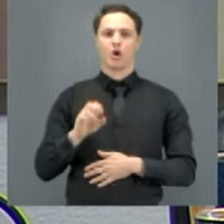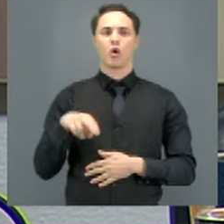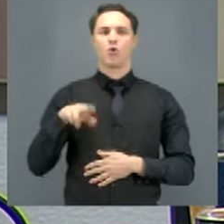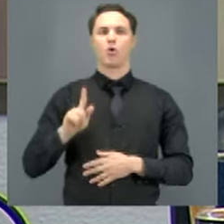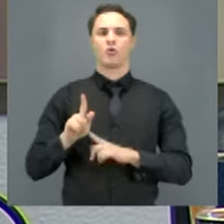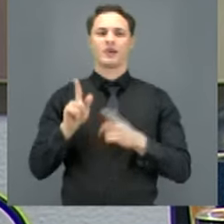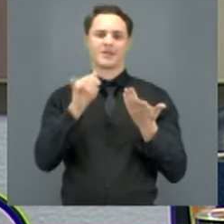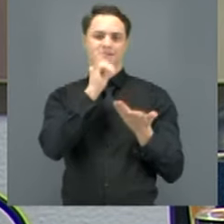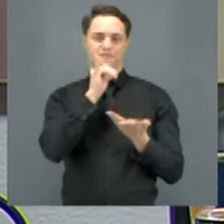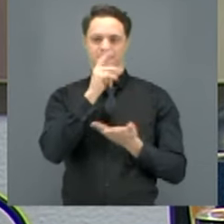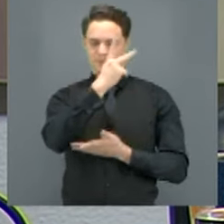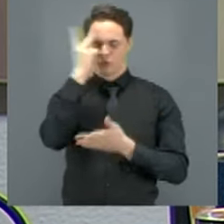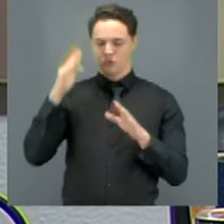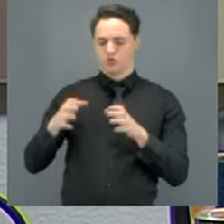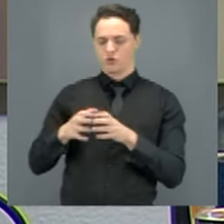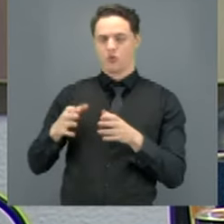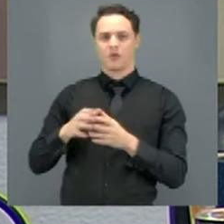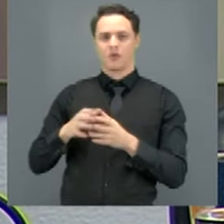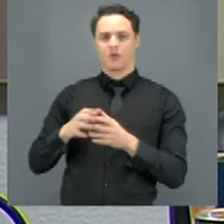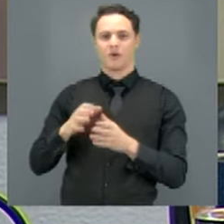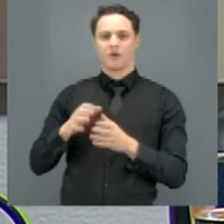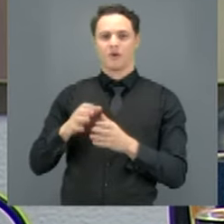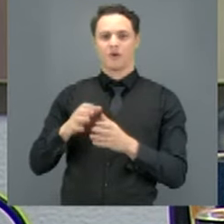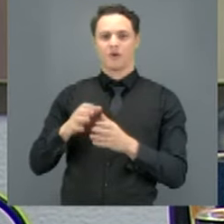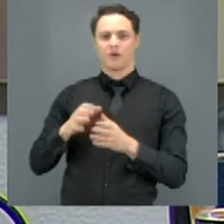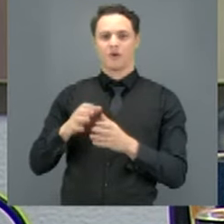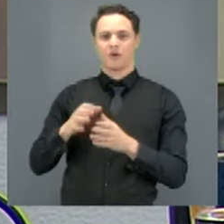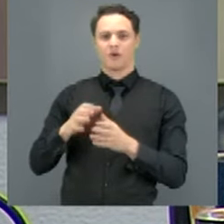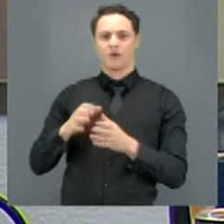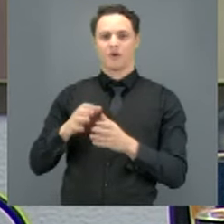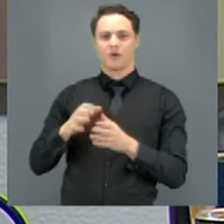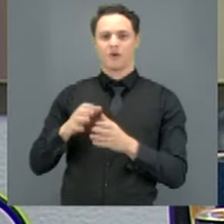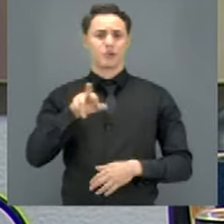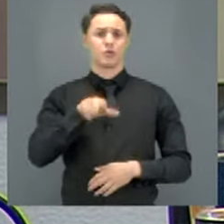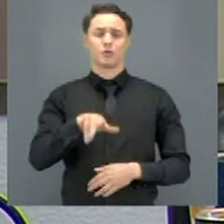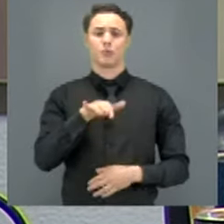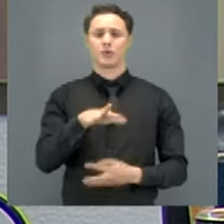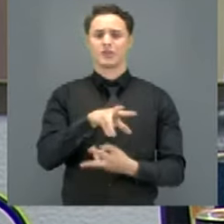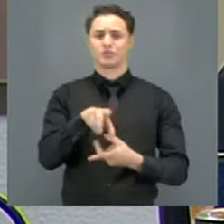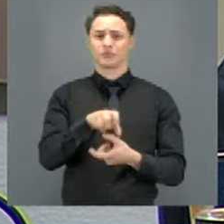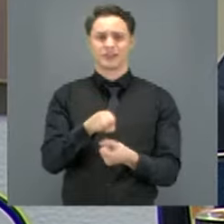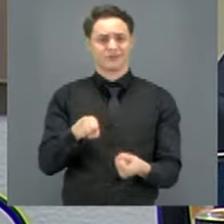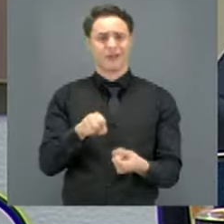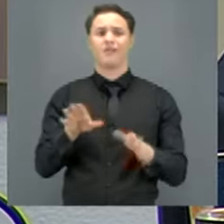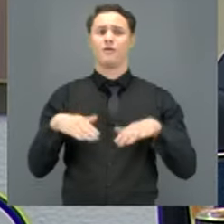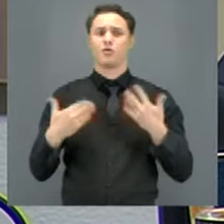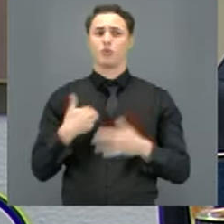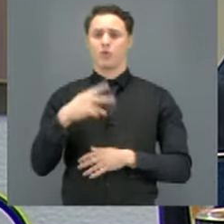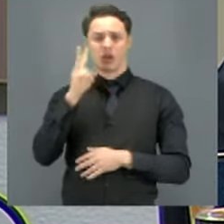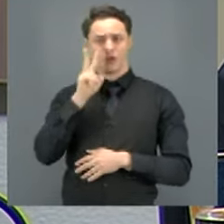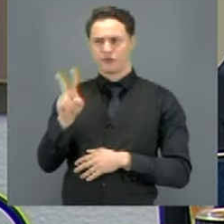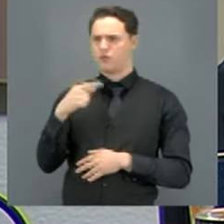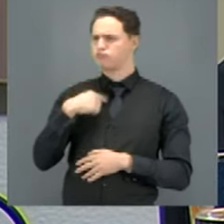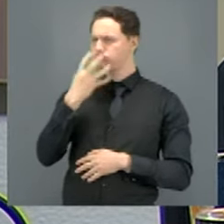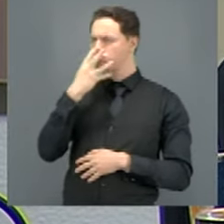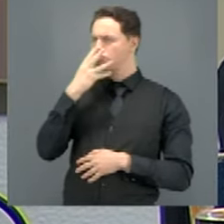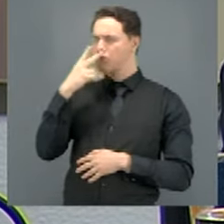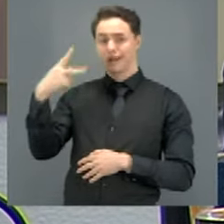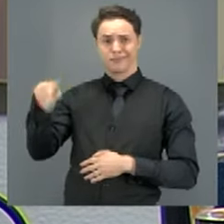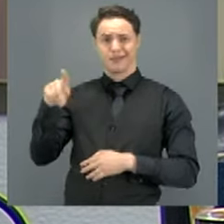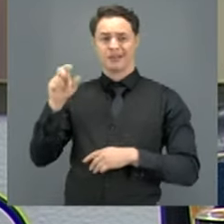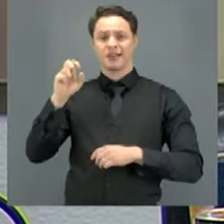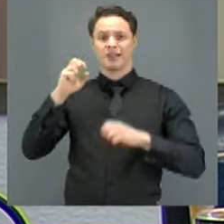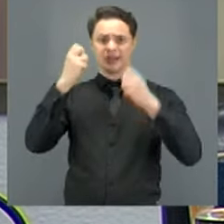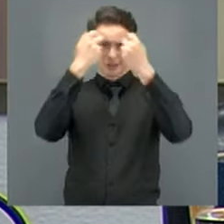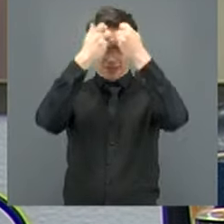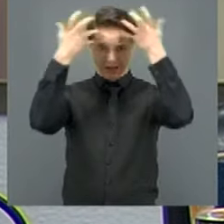da ministra Marina Silva, não é sustentável. Então, eu ouvi aqui atentamente a fala dos dois